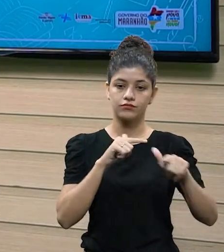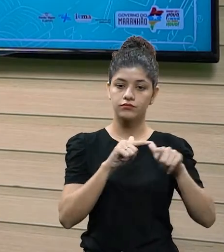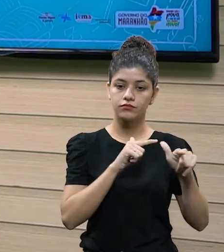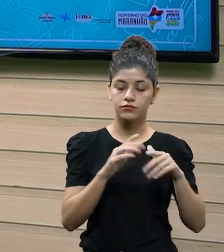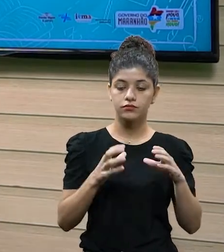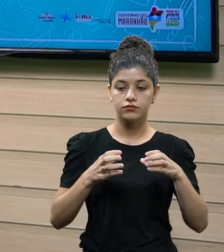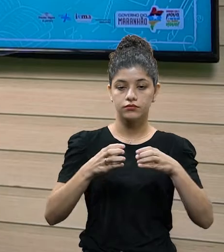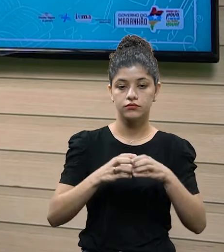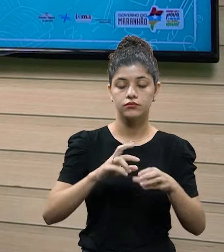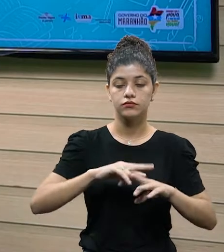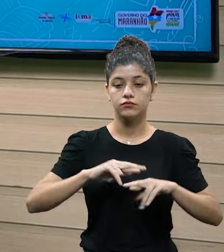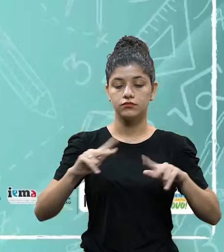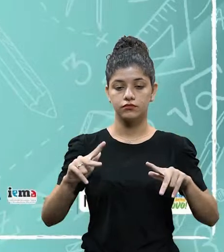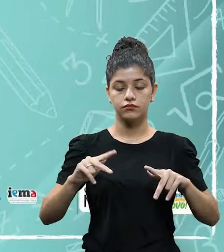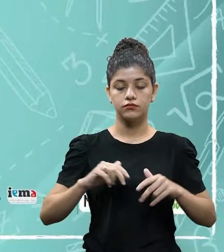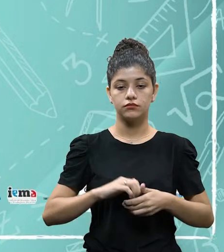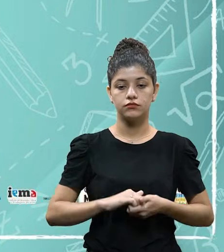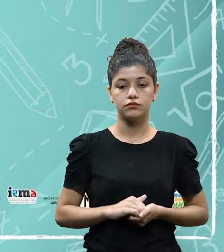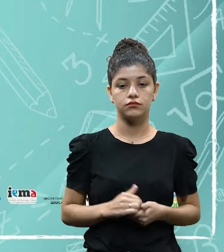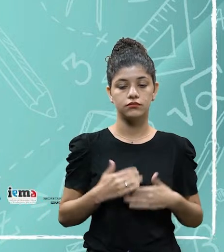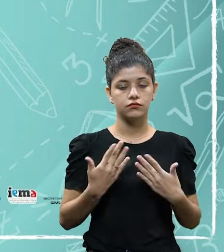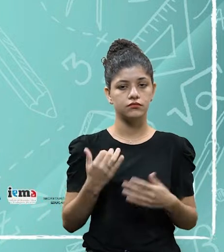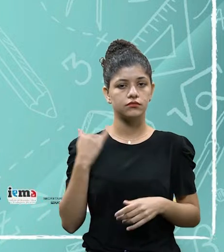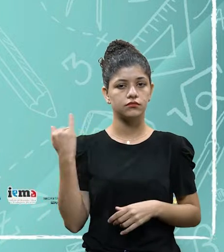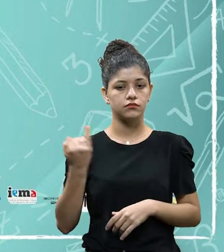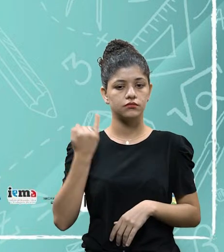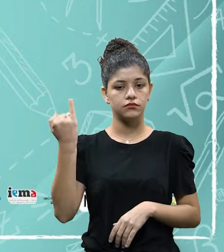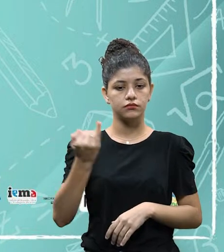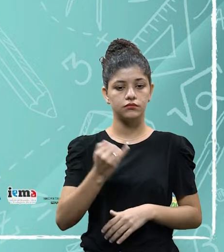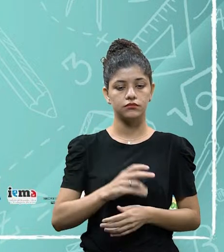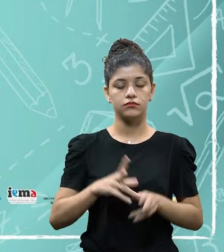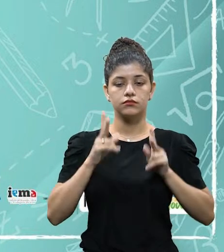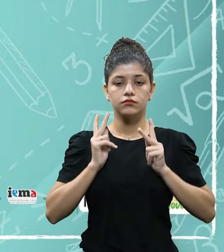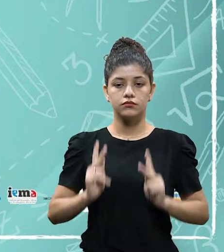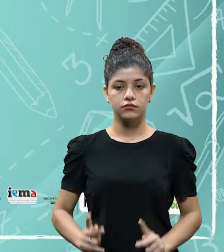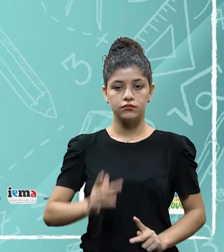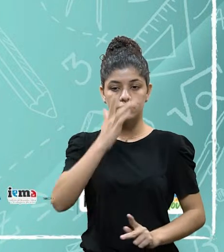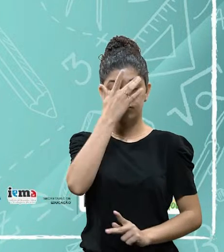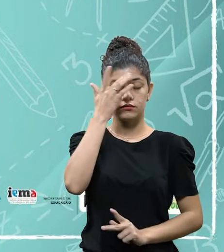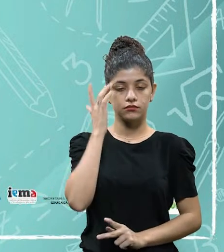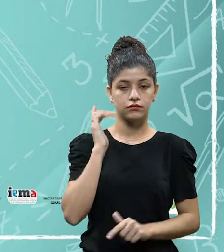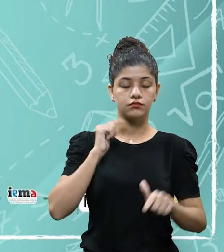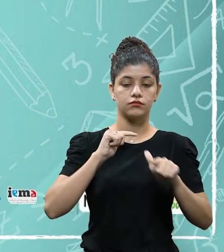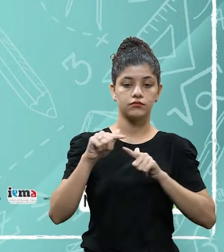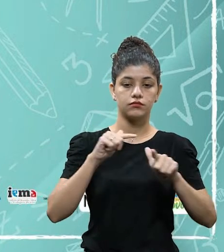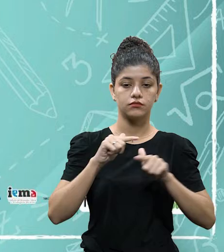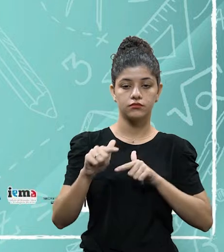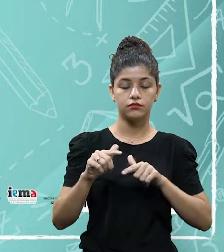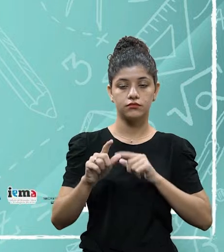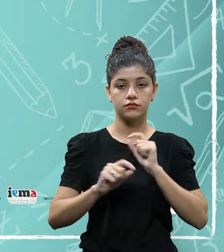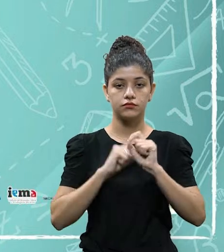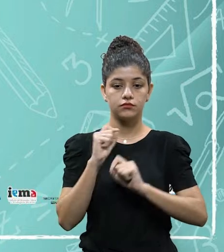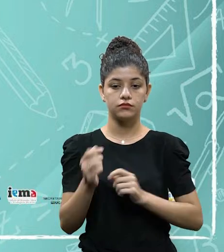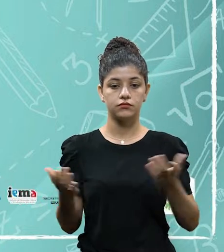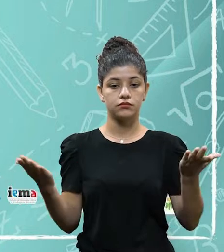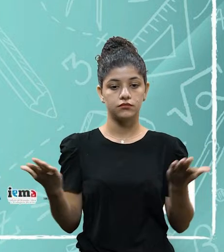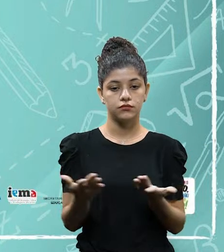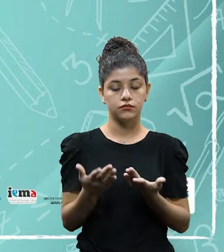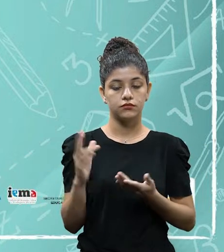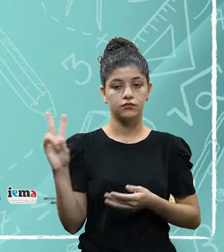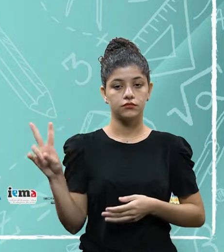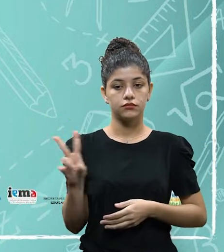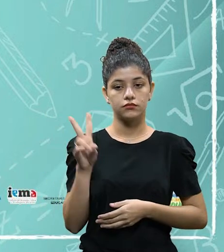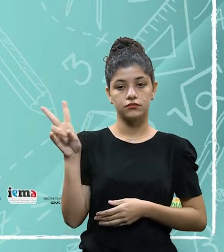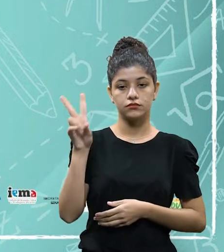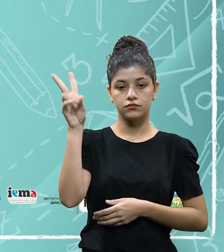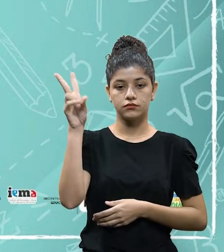Equipes diferenciadas. Então isso aqui é muito importante, o comportamento das pessoas no trabalho e a preservação e a agregação